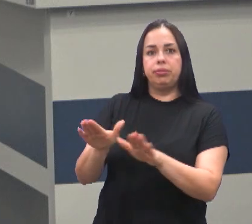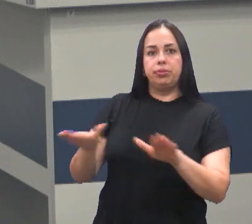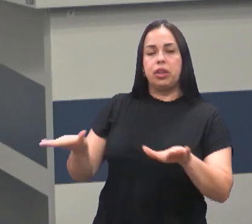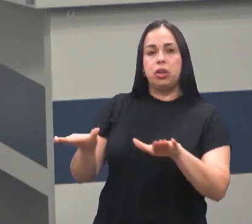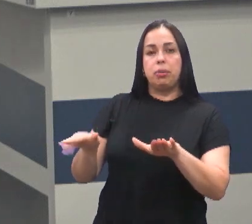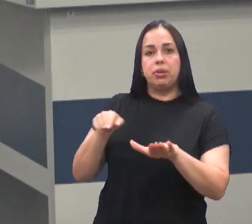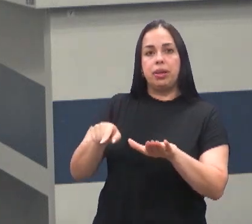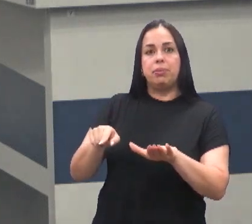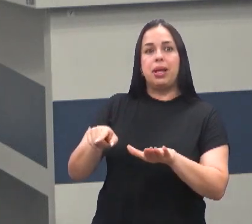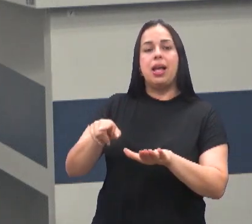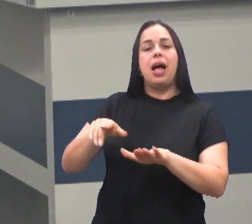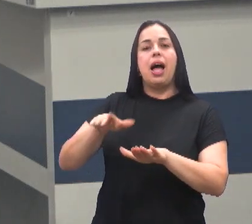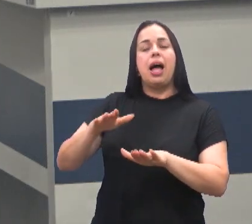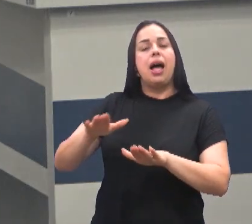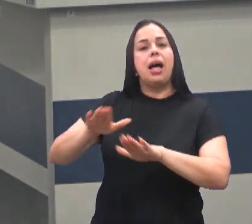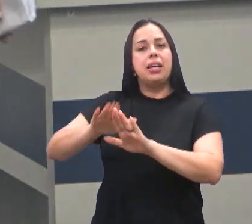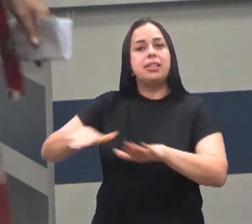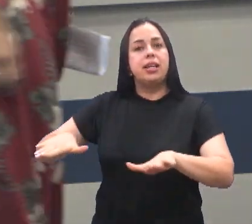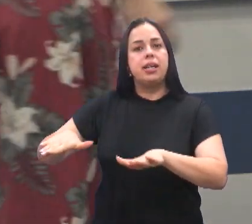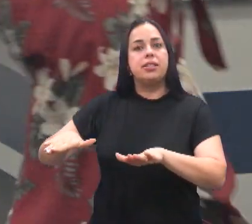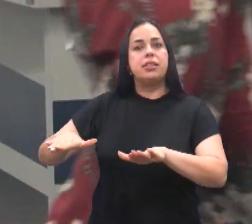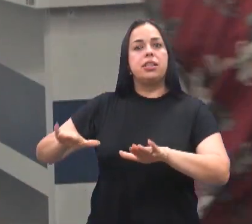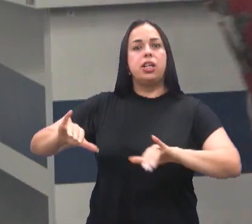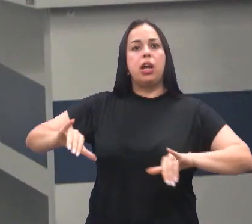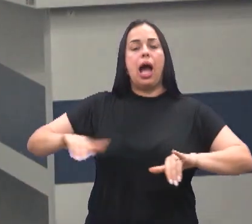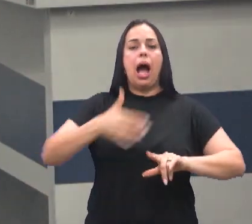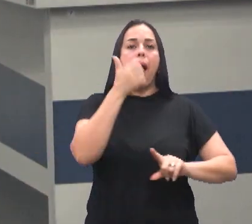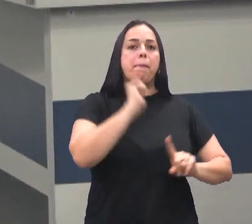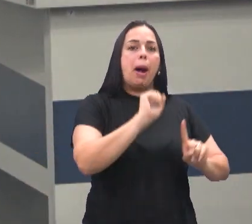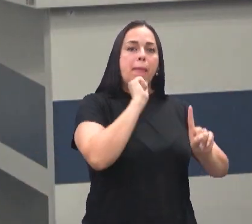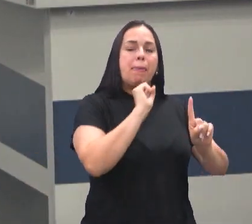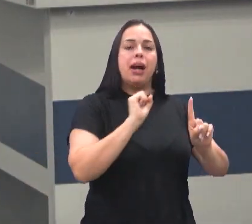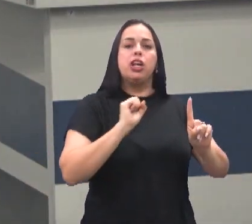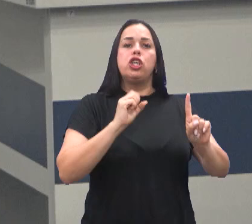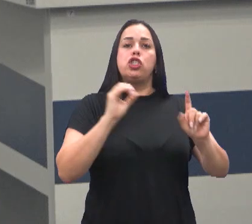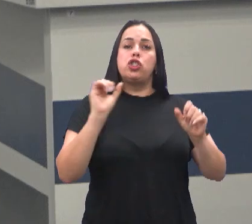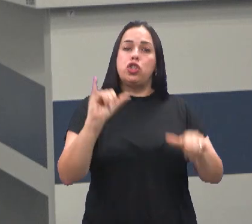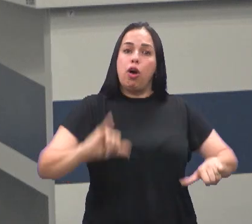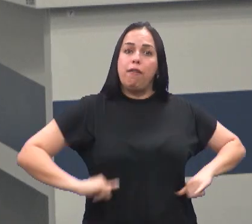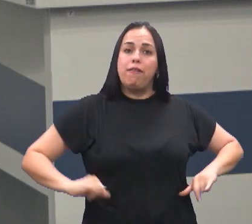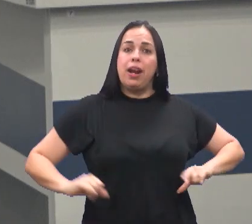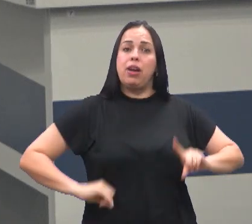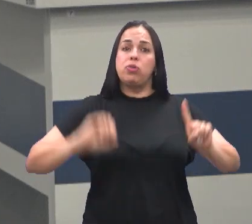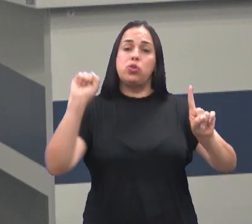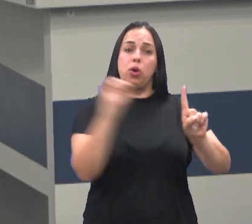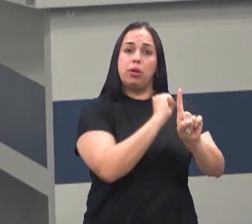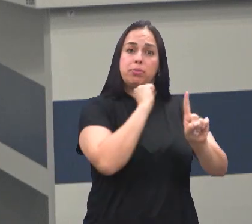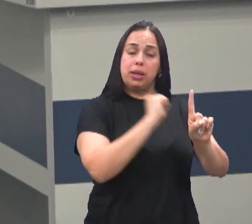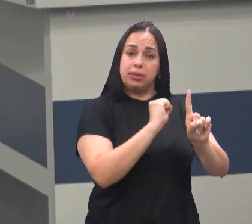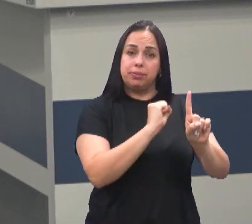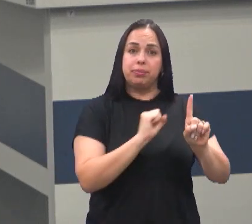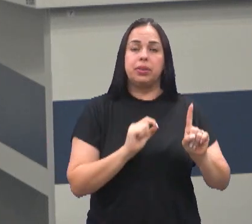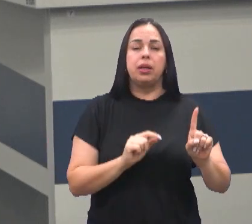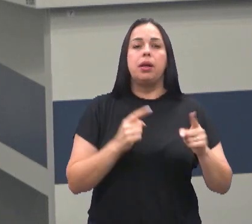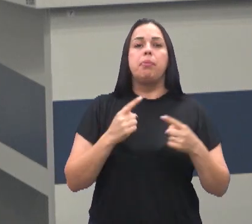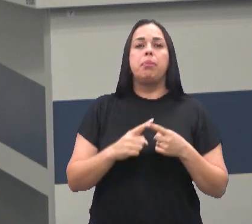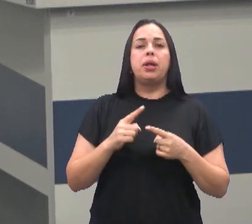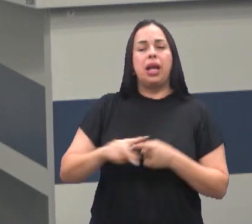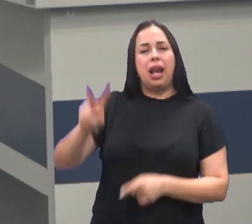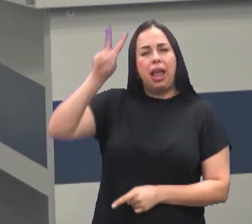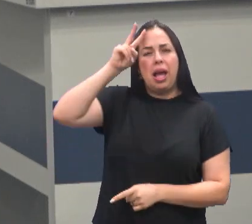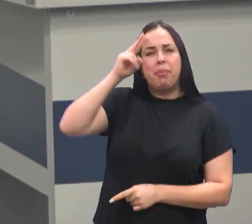feminicídio. Esta casa discutiu durante 4 anos, desde a morte da